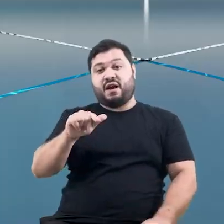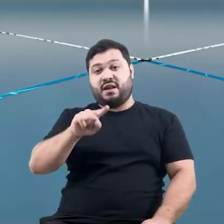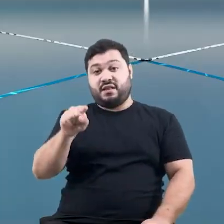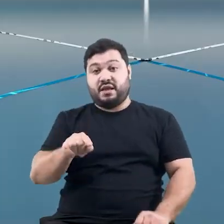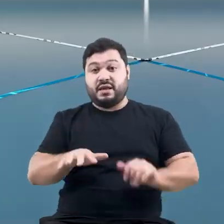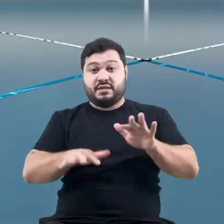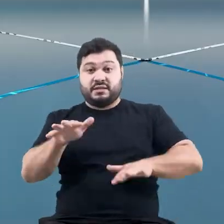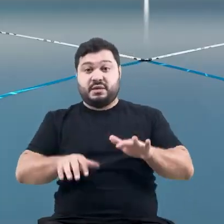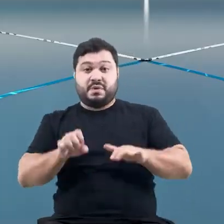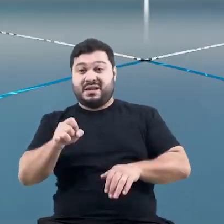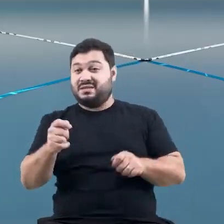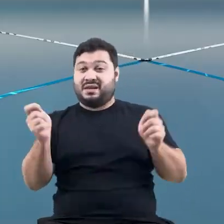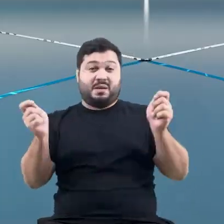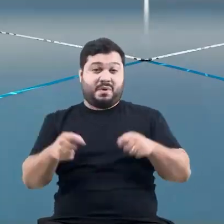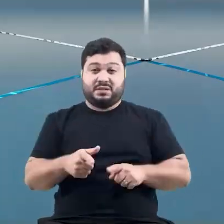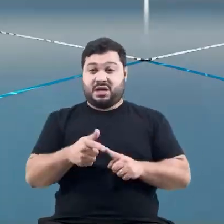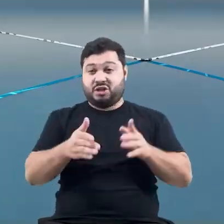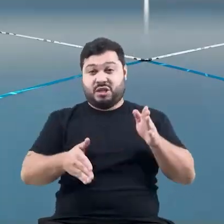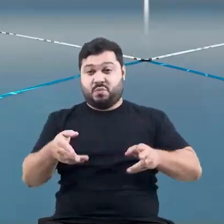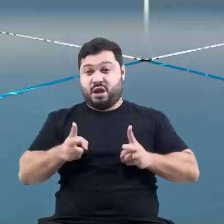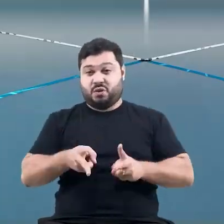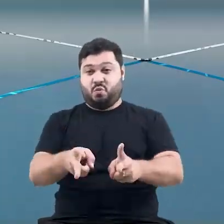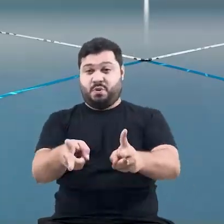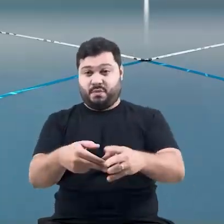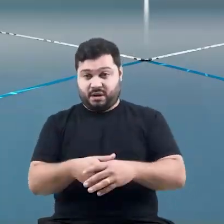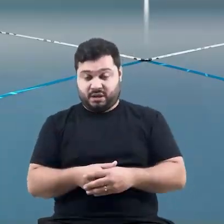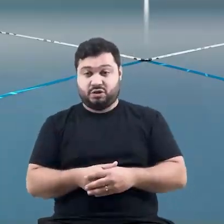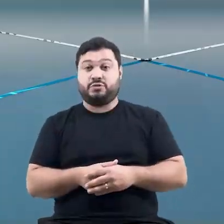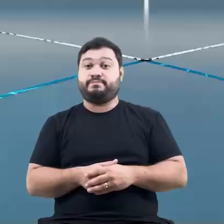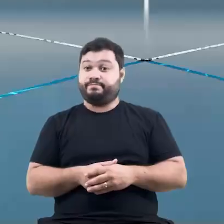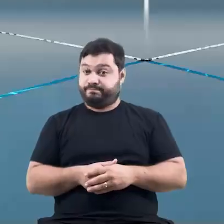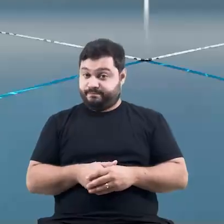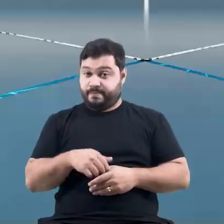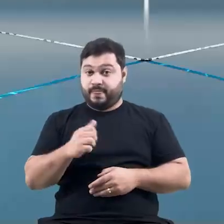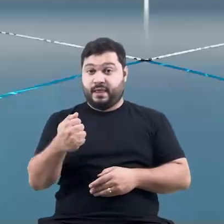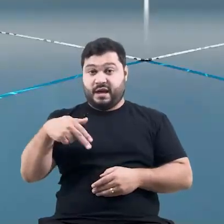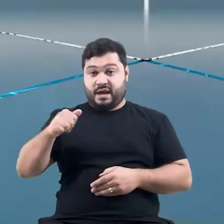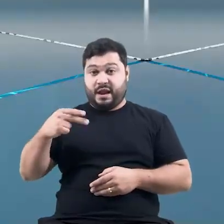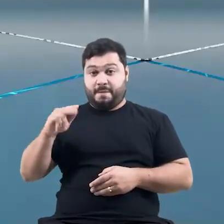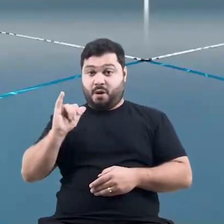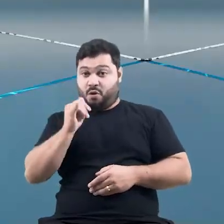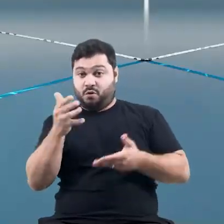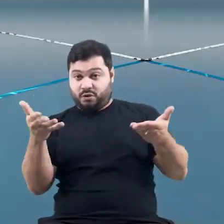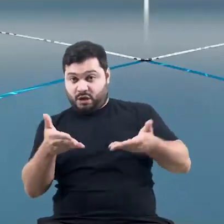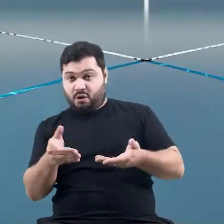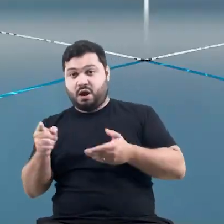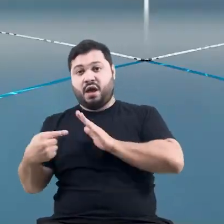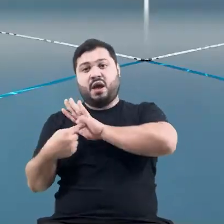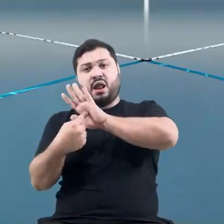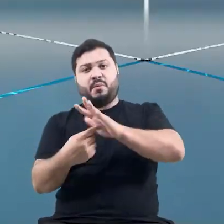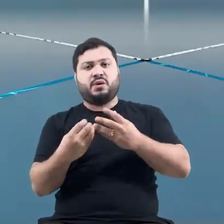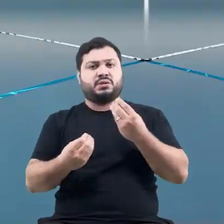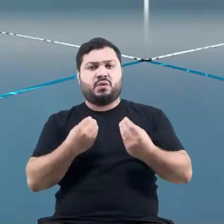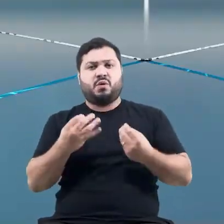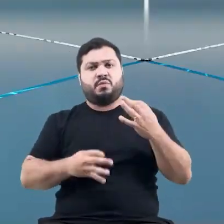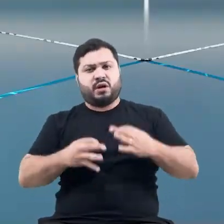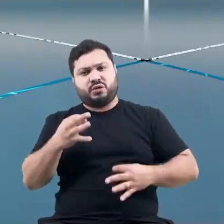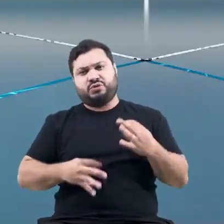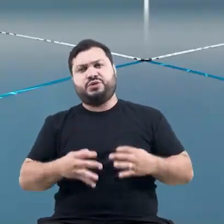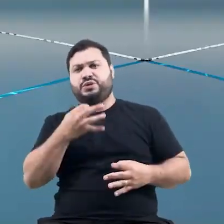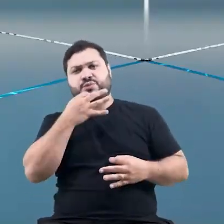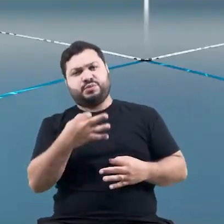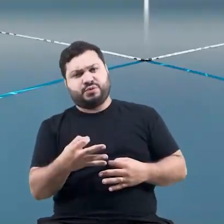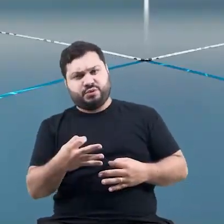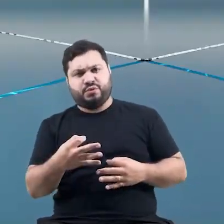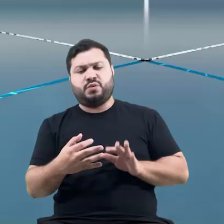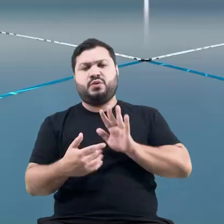invalidez, dependendo se a incapacidade é temporária ou permanente. No caso que Ana Paula conta agora, ela mostra como a